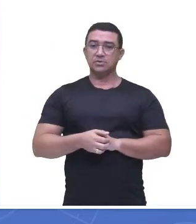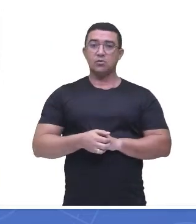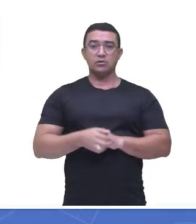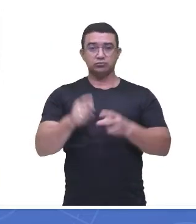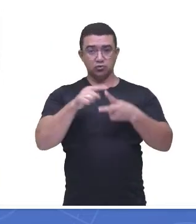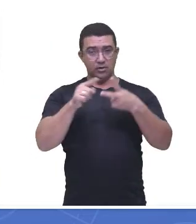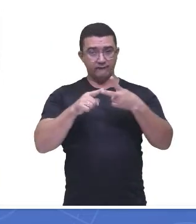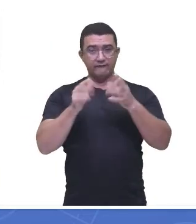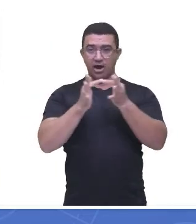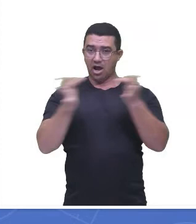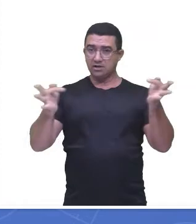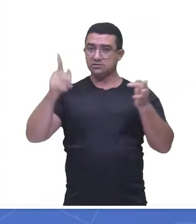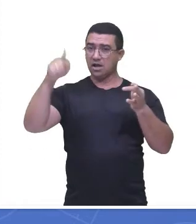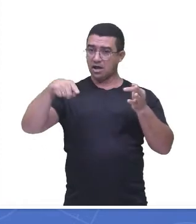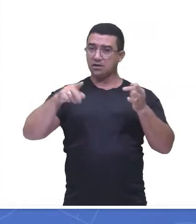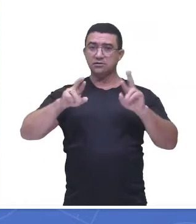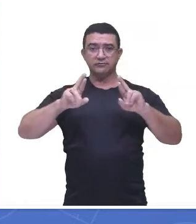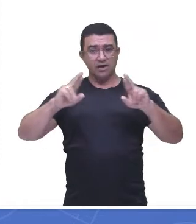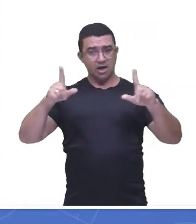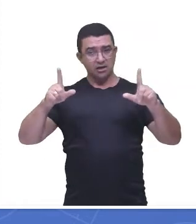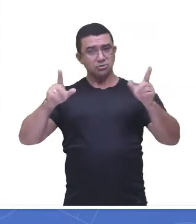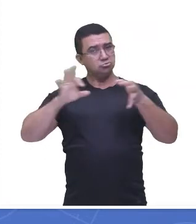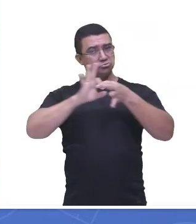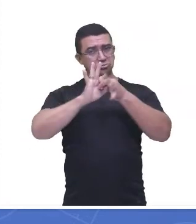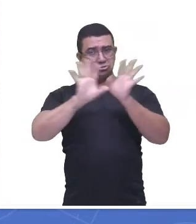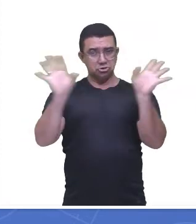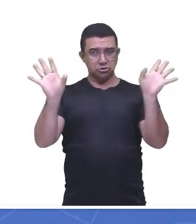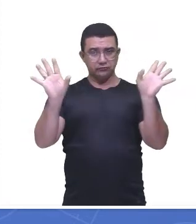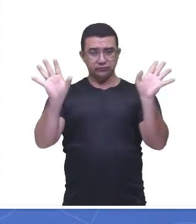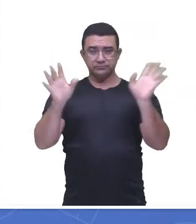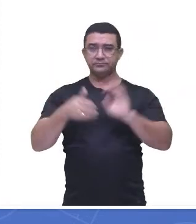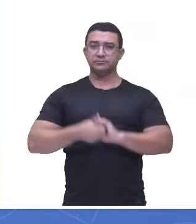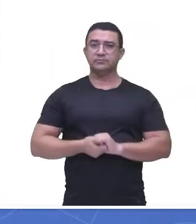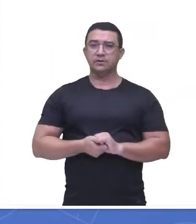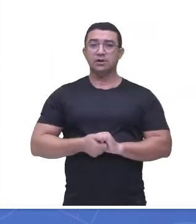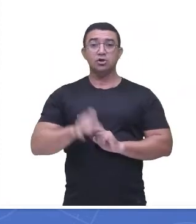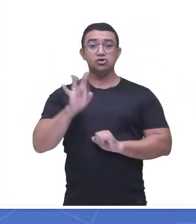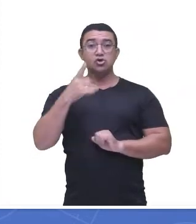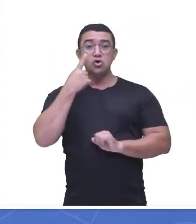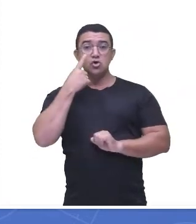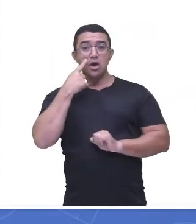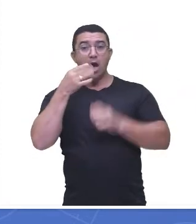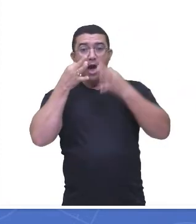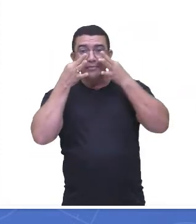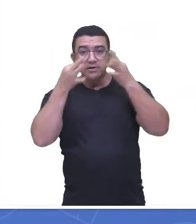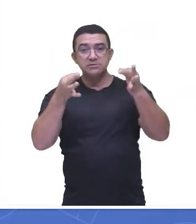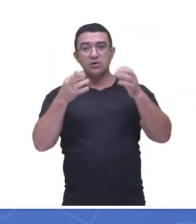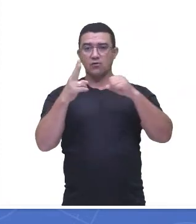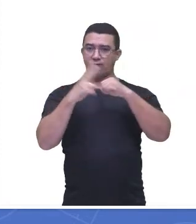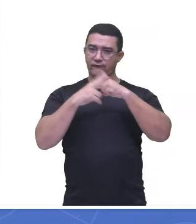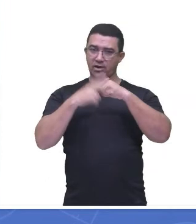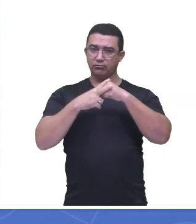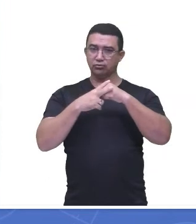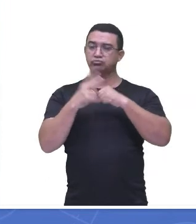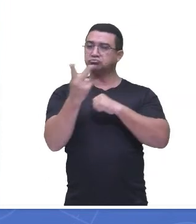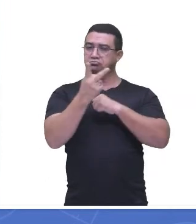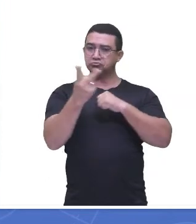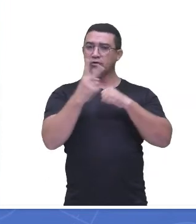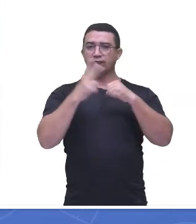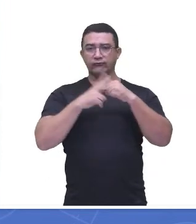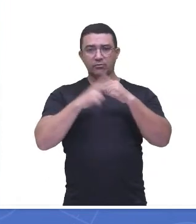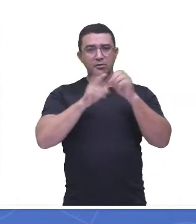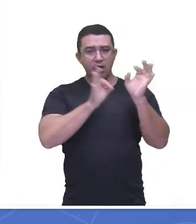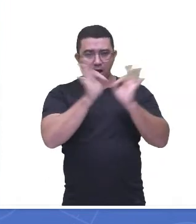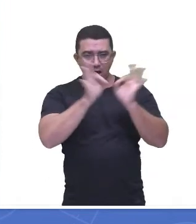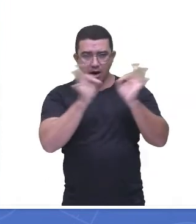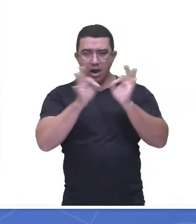distintas, elas são livres, o que nos interessa é saber aqui o verbo, né? Então, todos os dois aqui, arreglar e